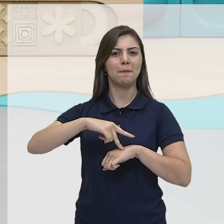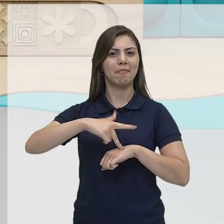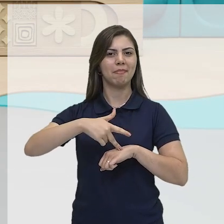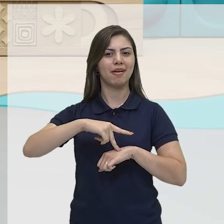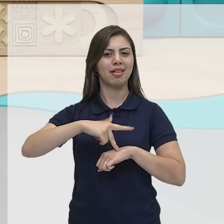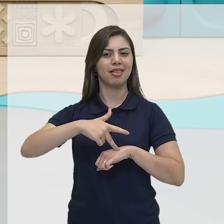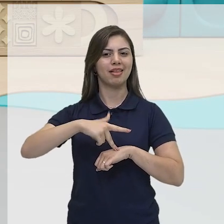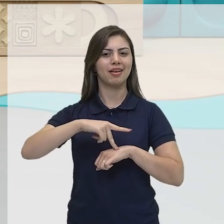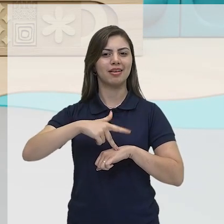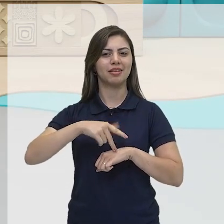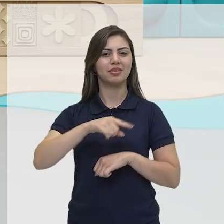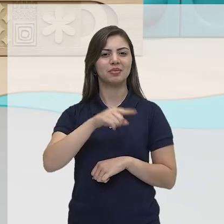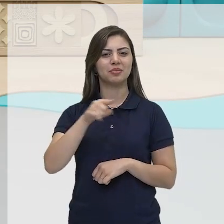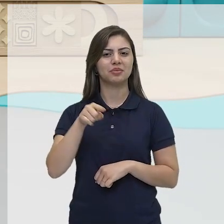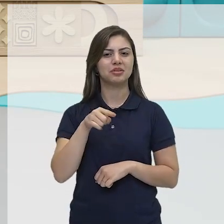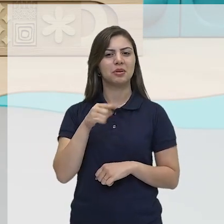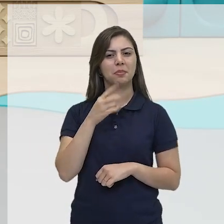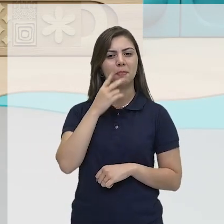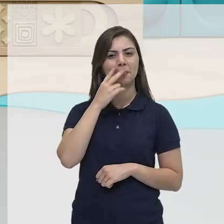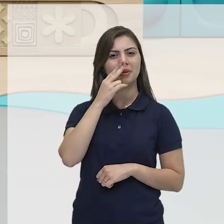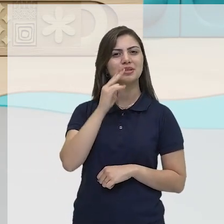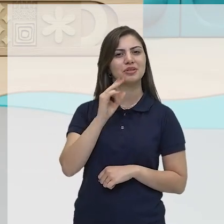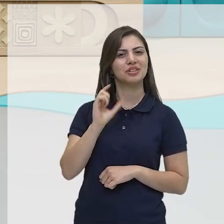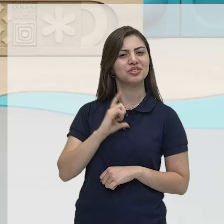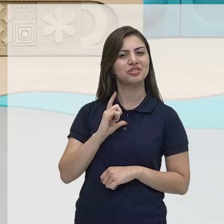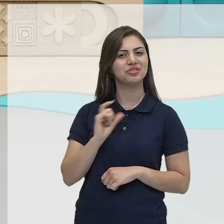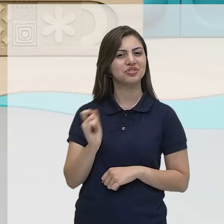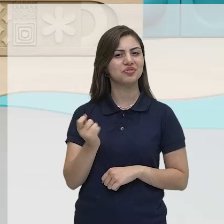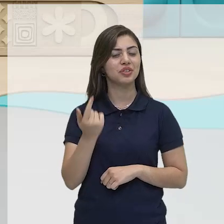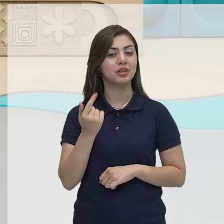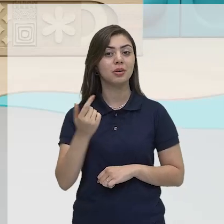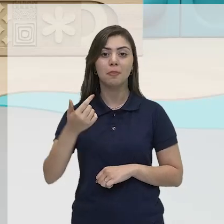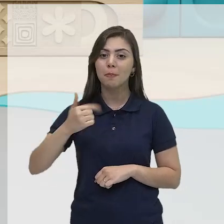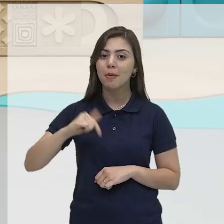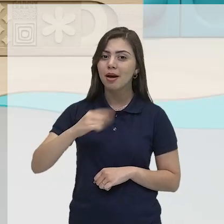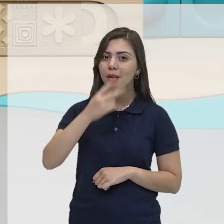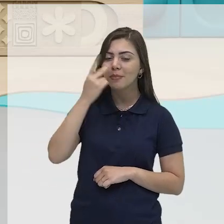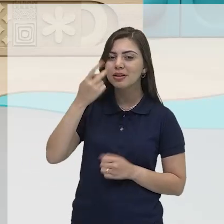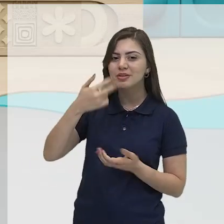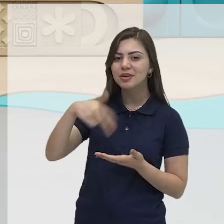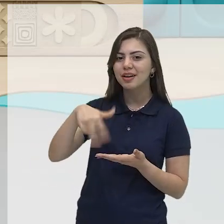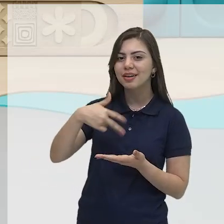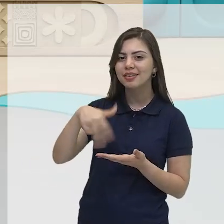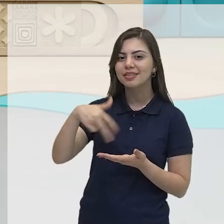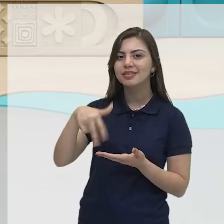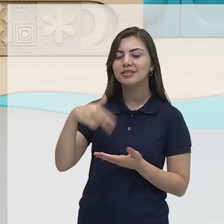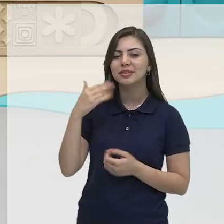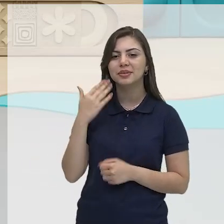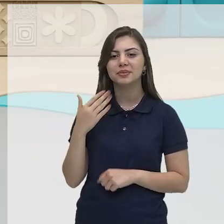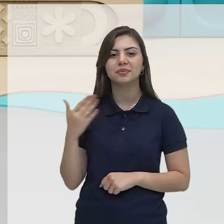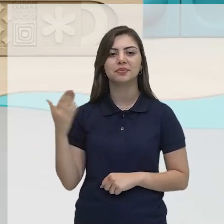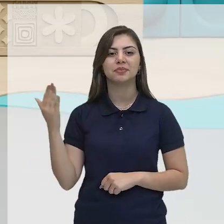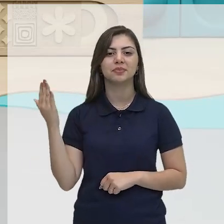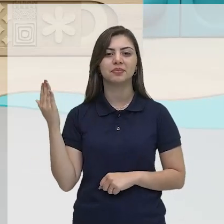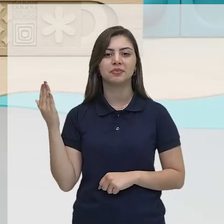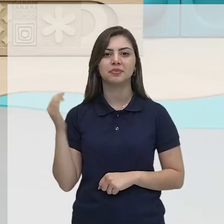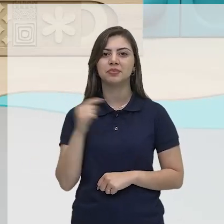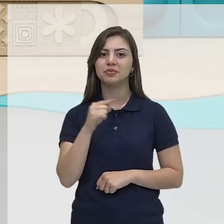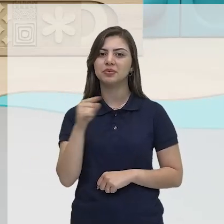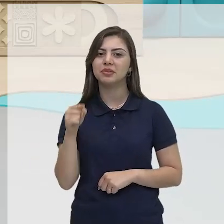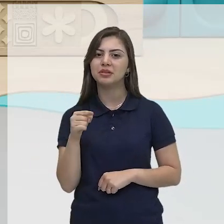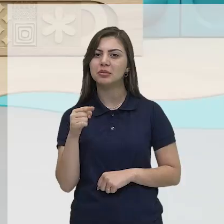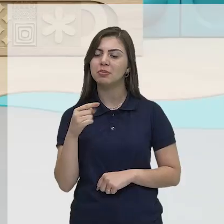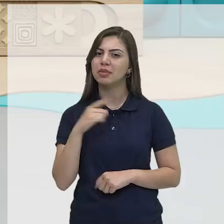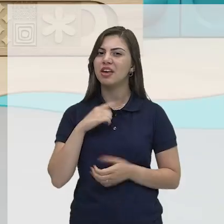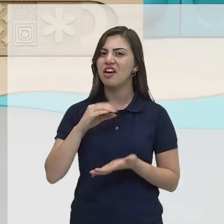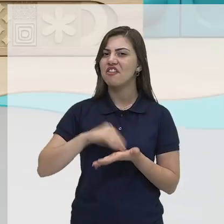dançando aqui. Vocês estão achando alguma coisa esquisita? Olha aí, temos mais pessoas dançando. Vocês estão sentindo